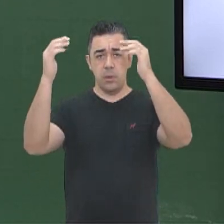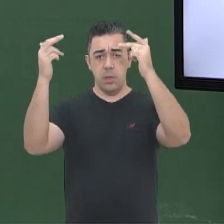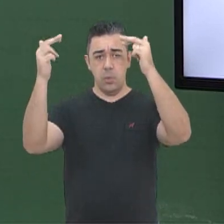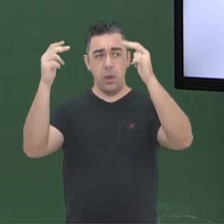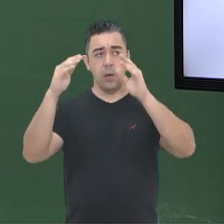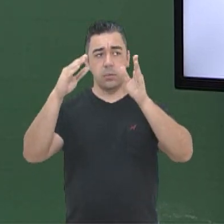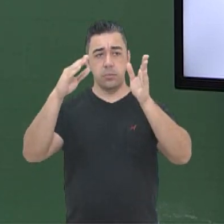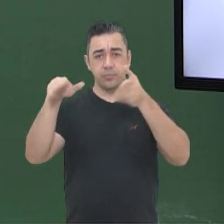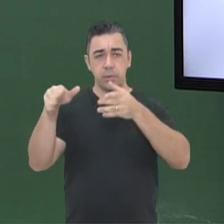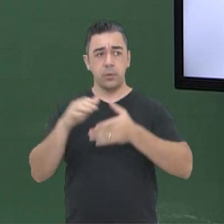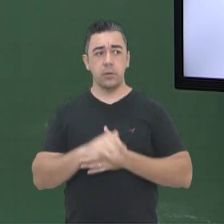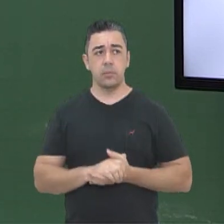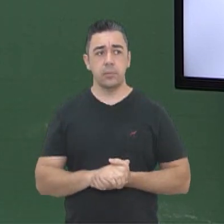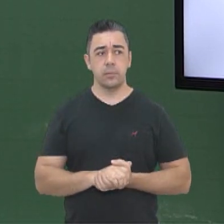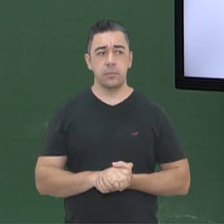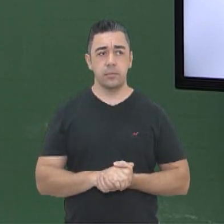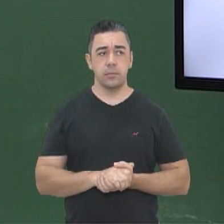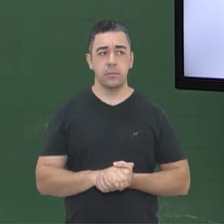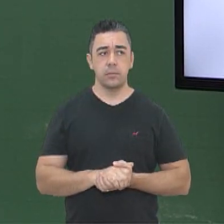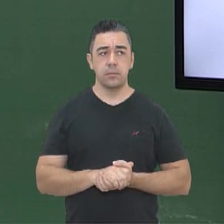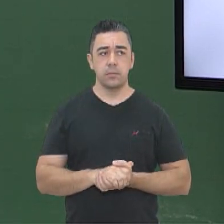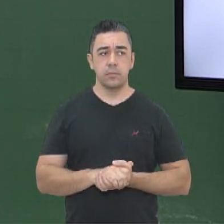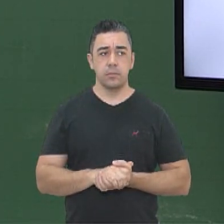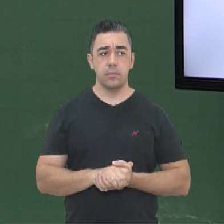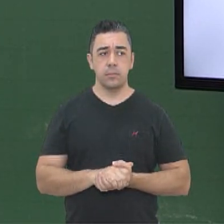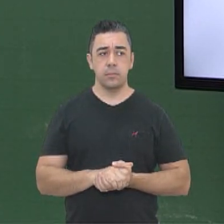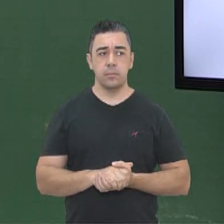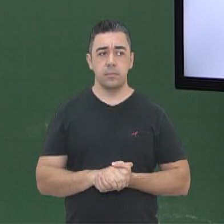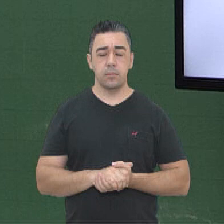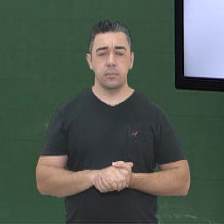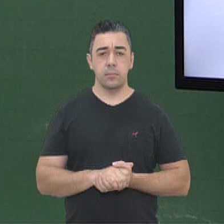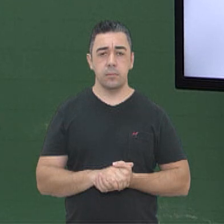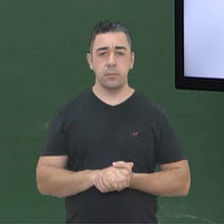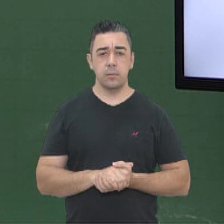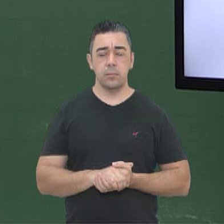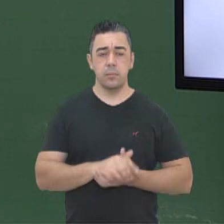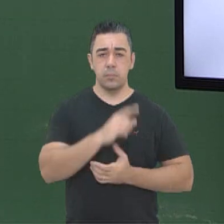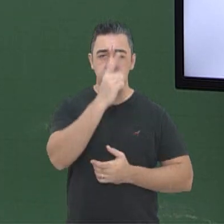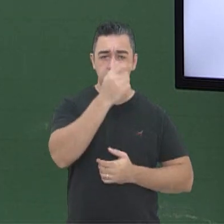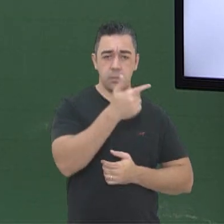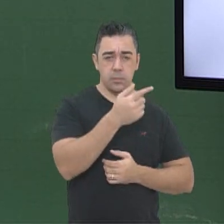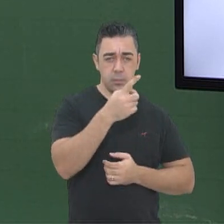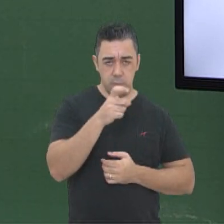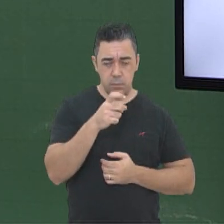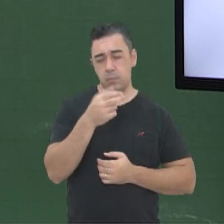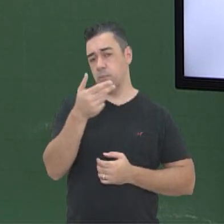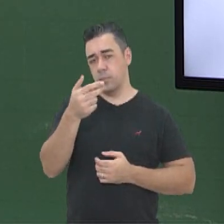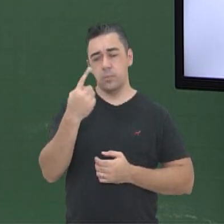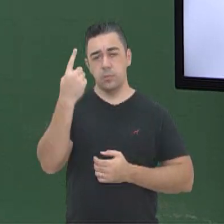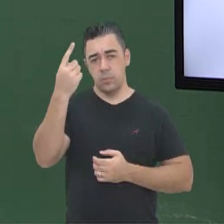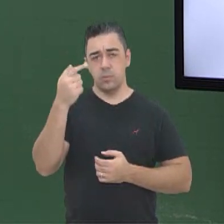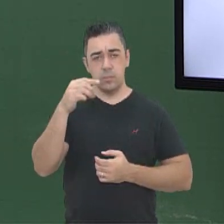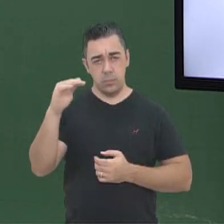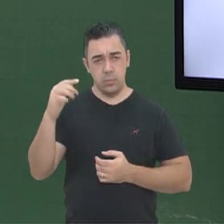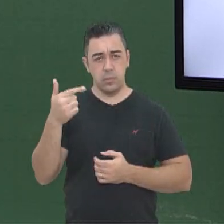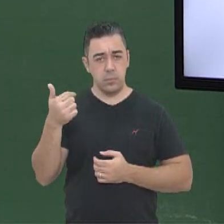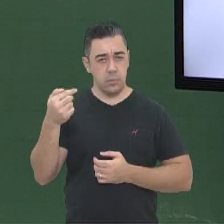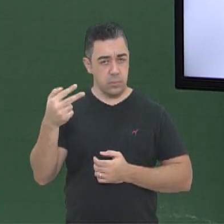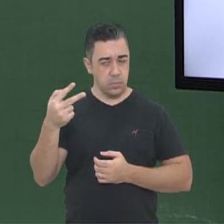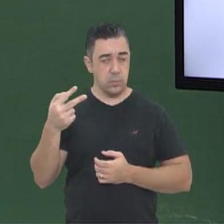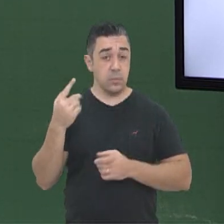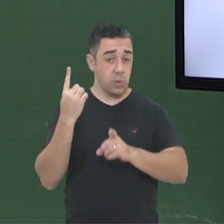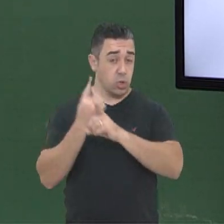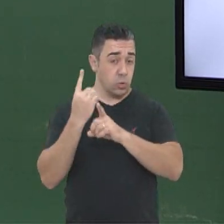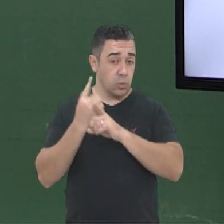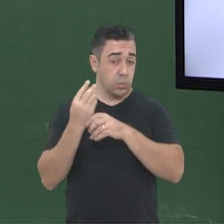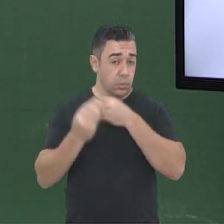iguais. Então, 1 sobre 2x é igual a 1 sobre 12, ok? E aí, para